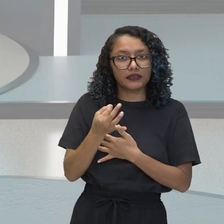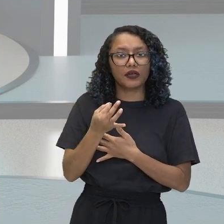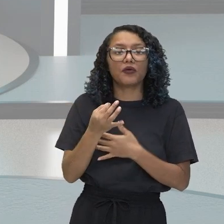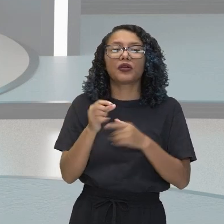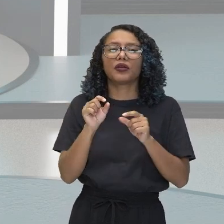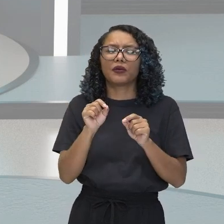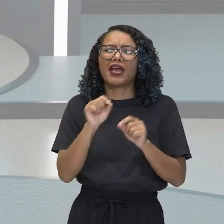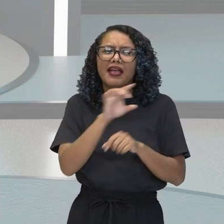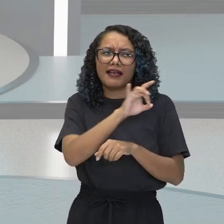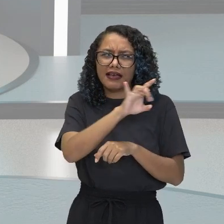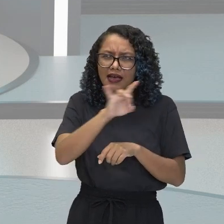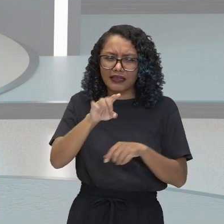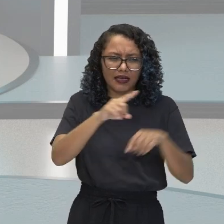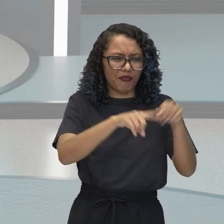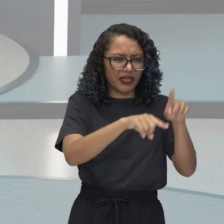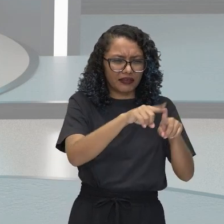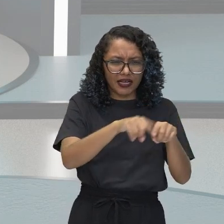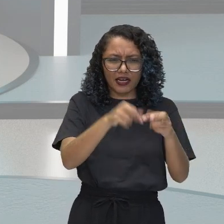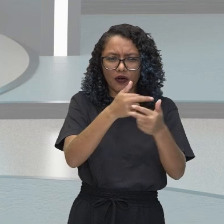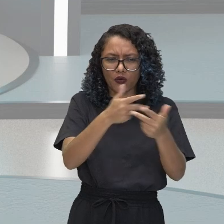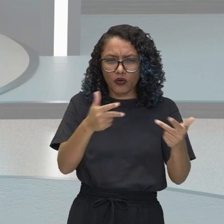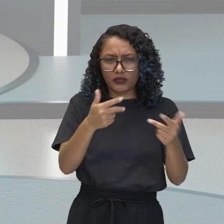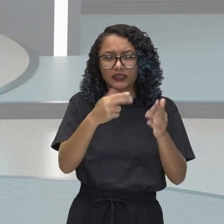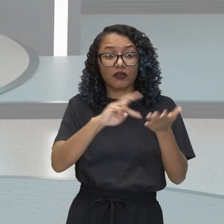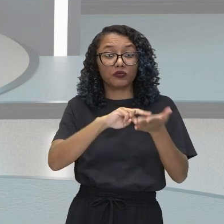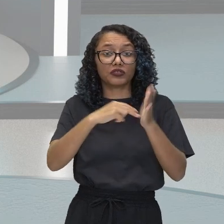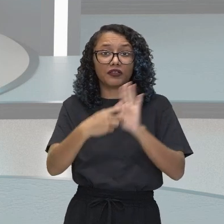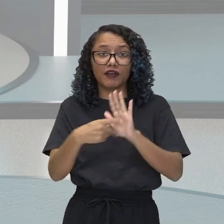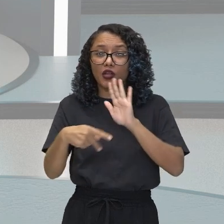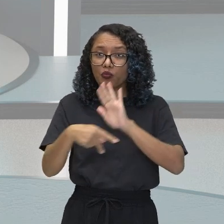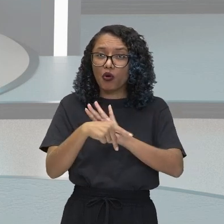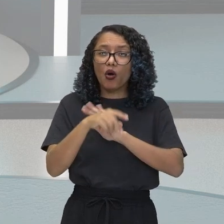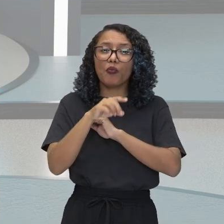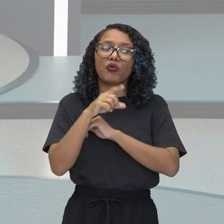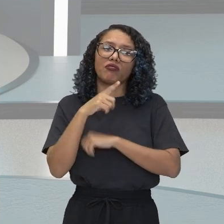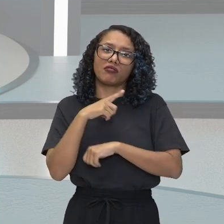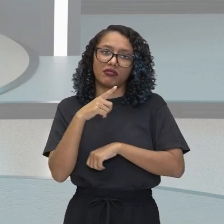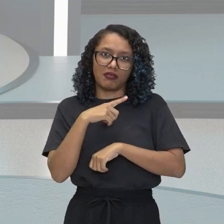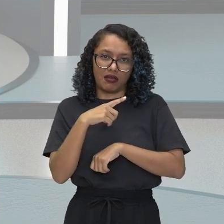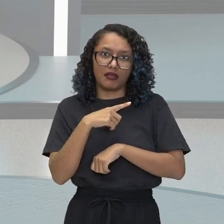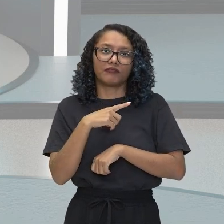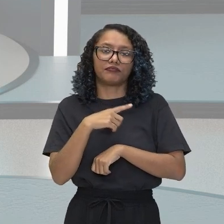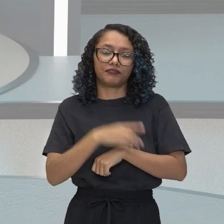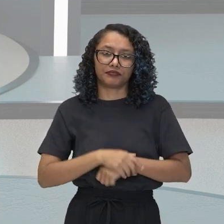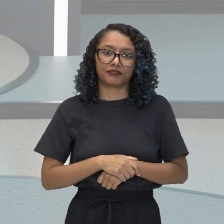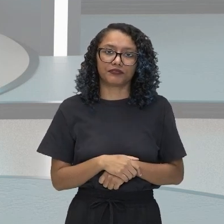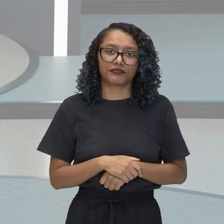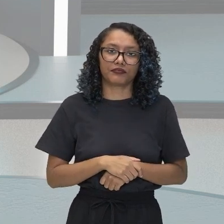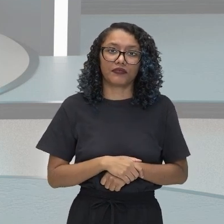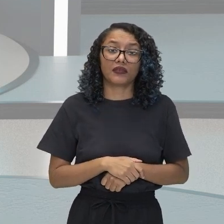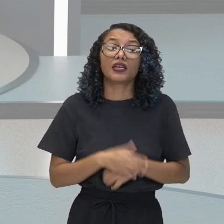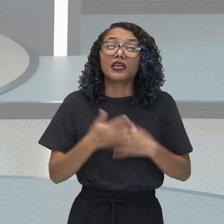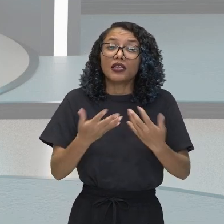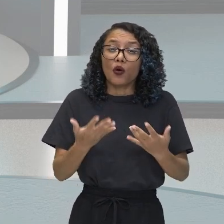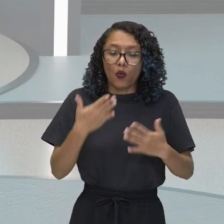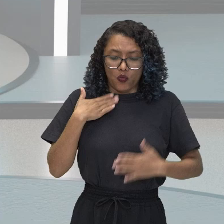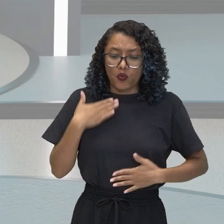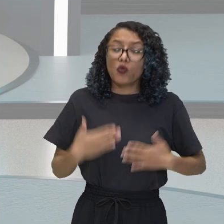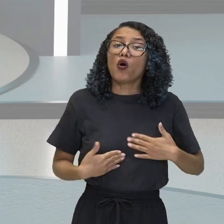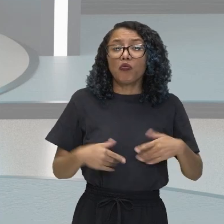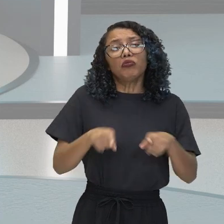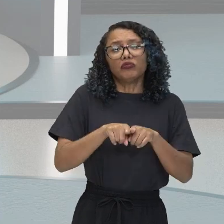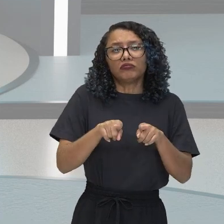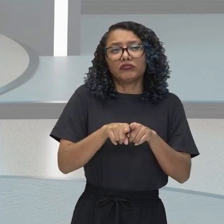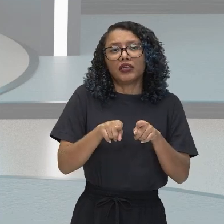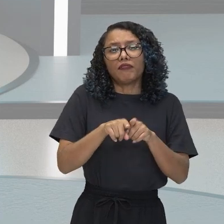seu significado e essa presença, esse corpo, ele passa também a